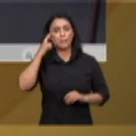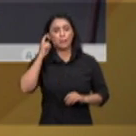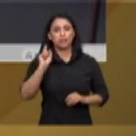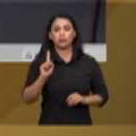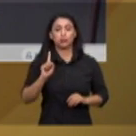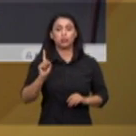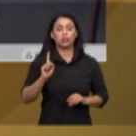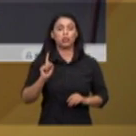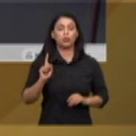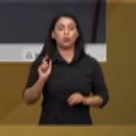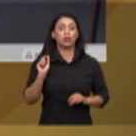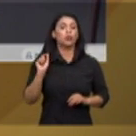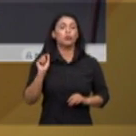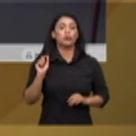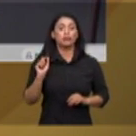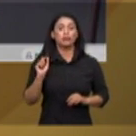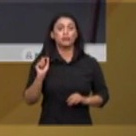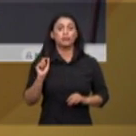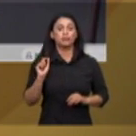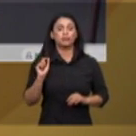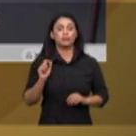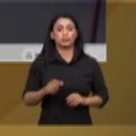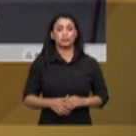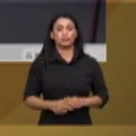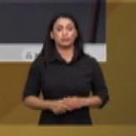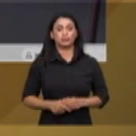esse aqui um caminho